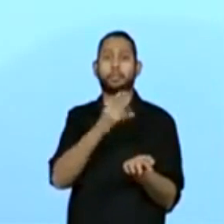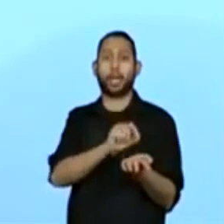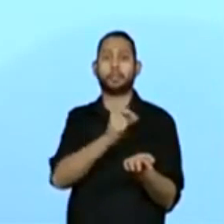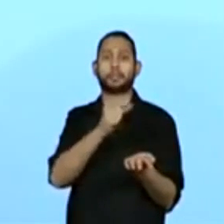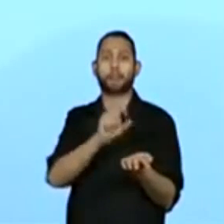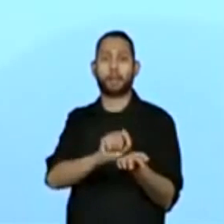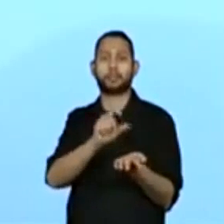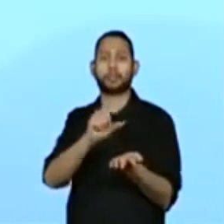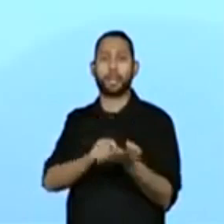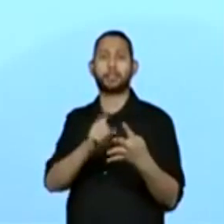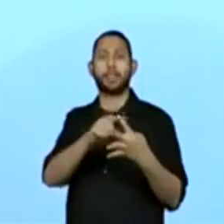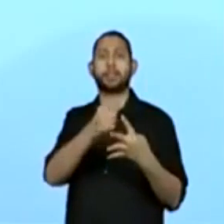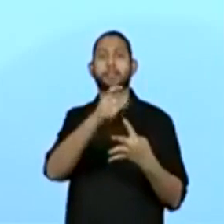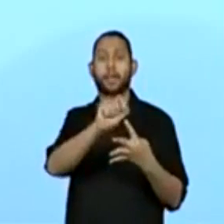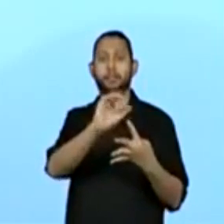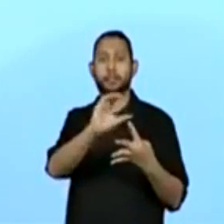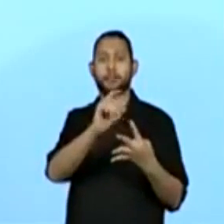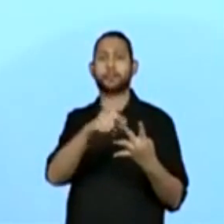moedas